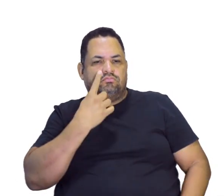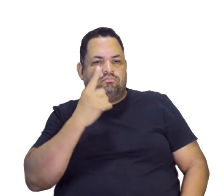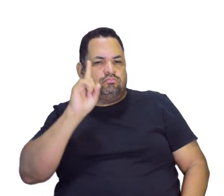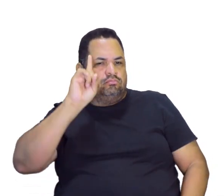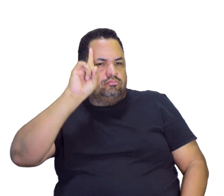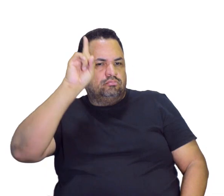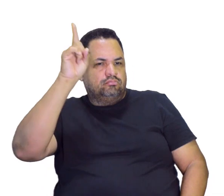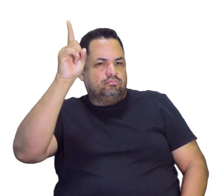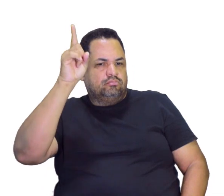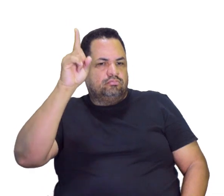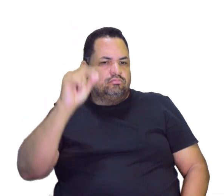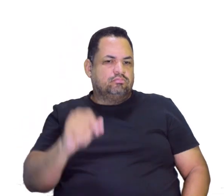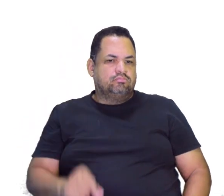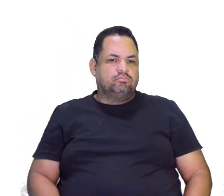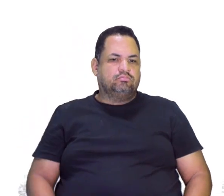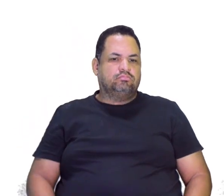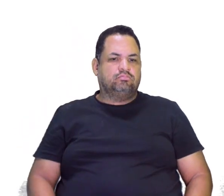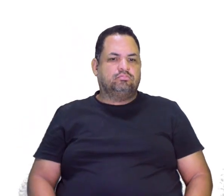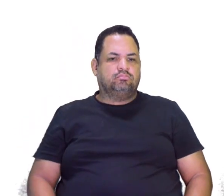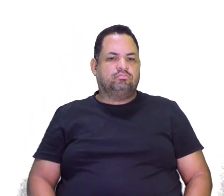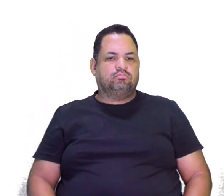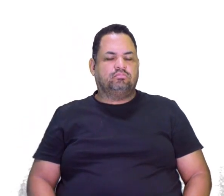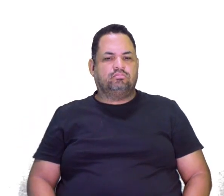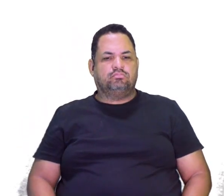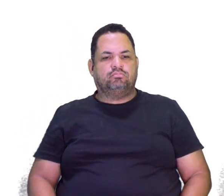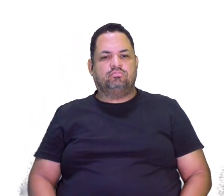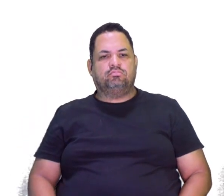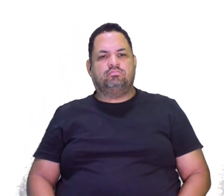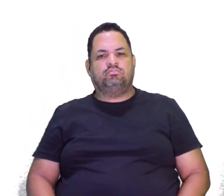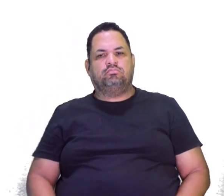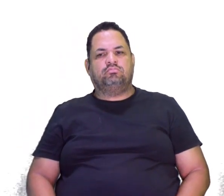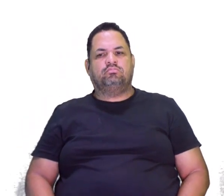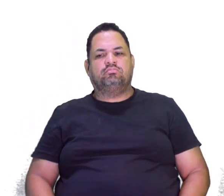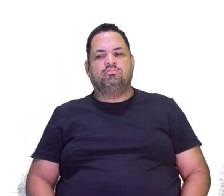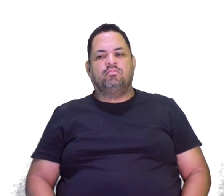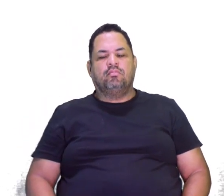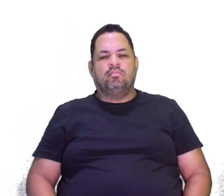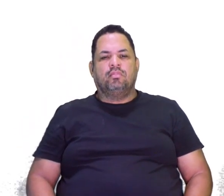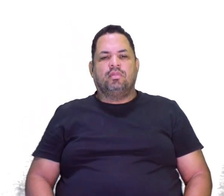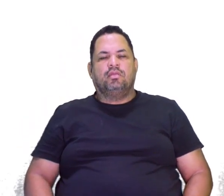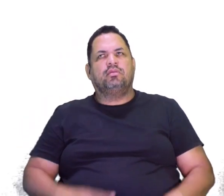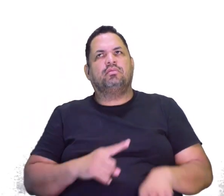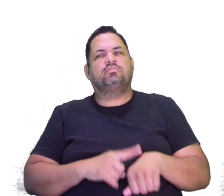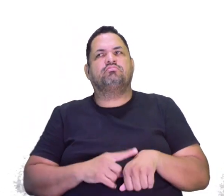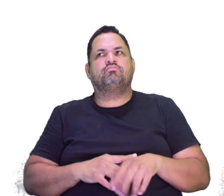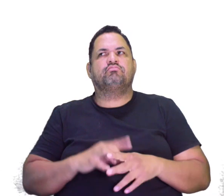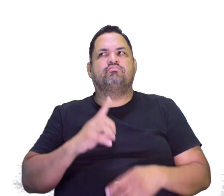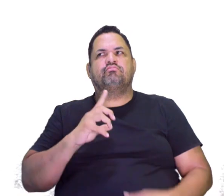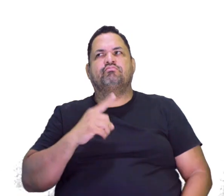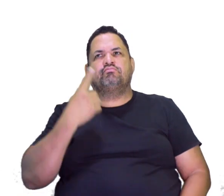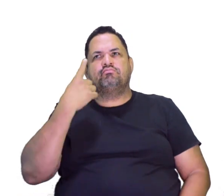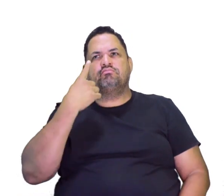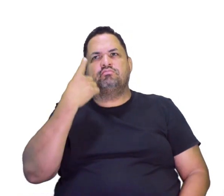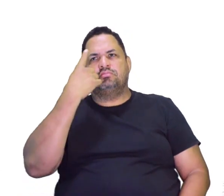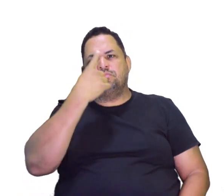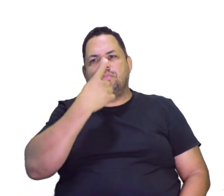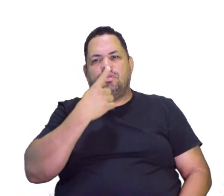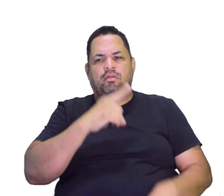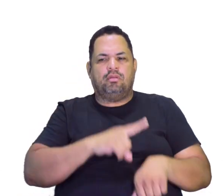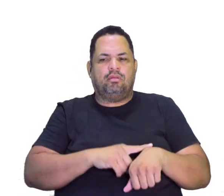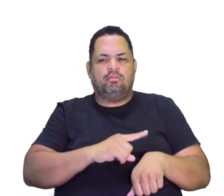intelectual muito inteligente e passou horas e horas dias e dias olhando pro